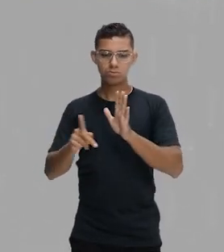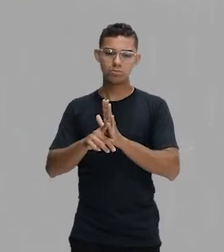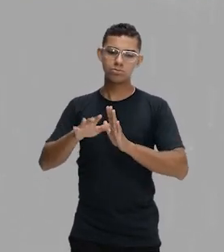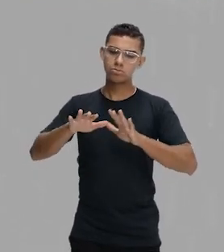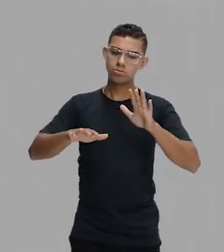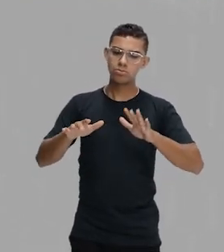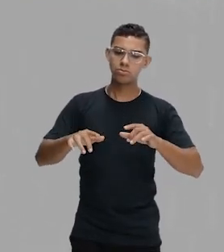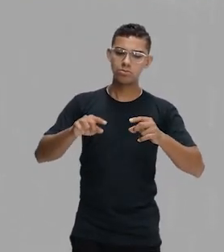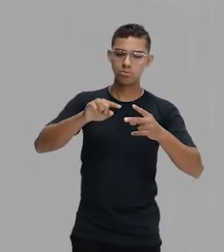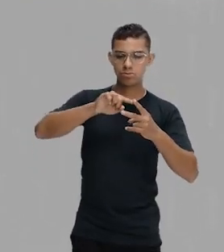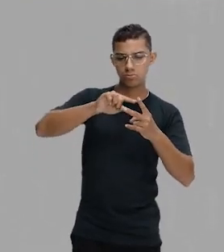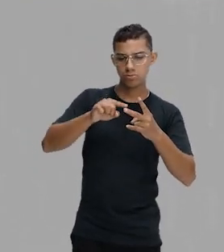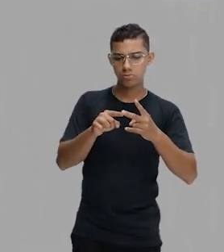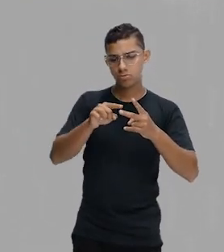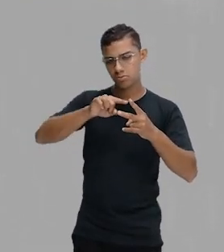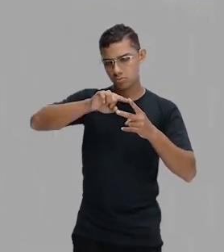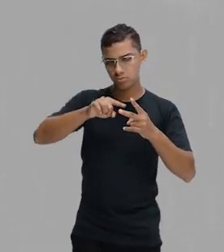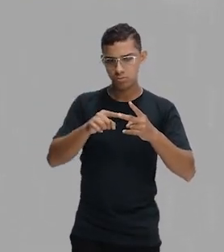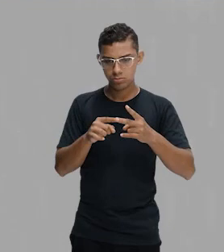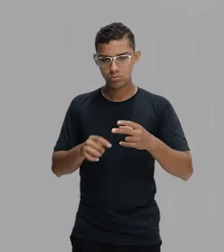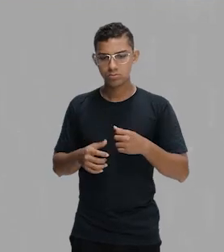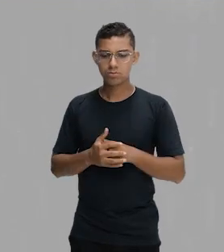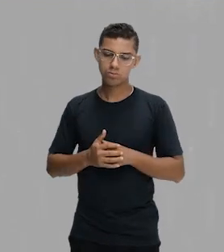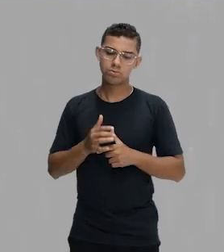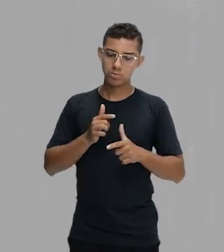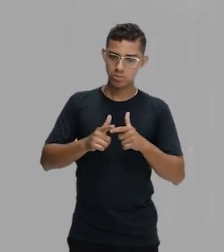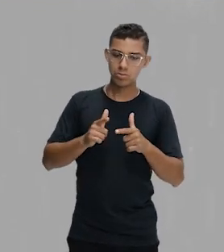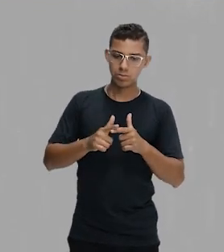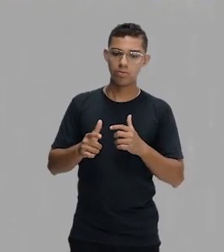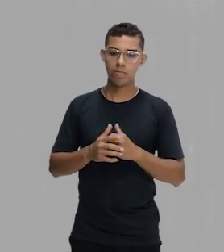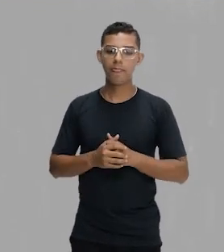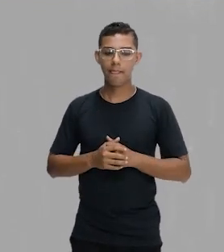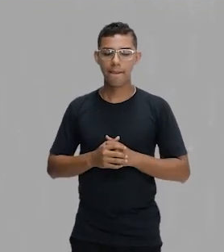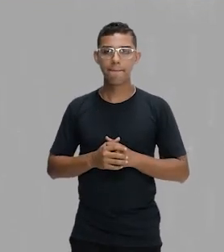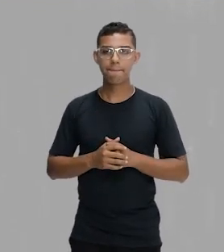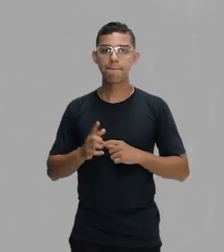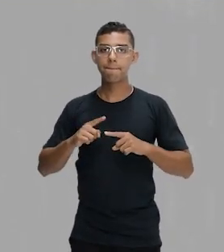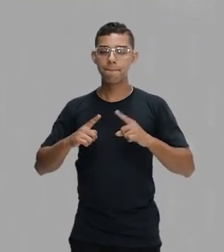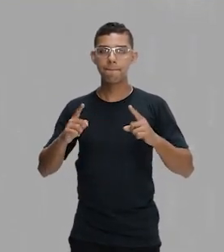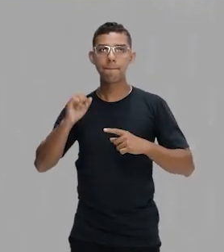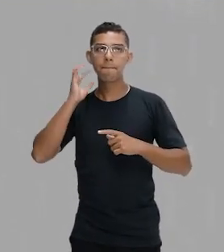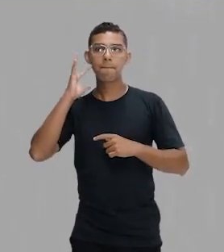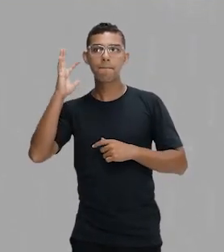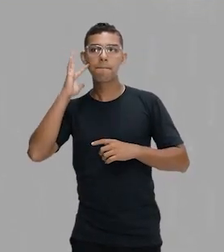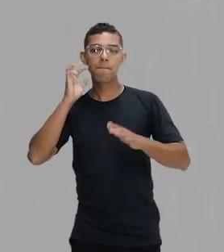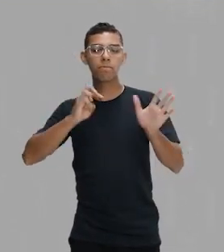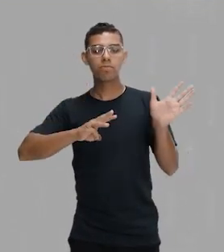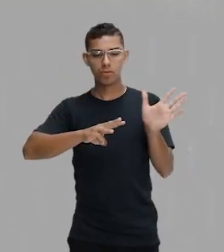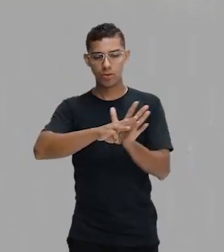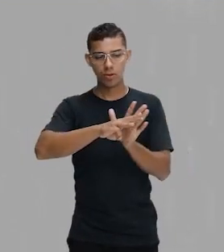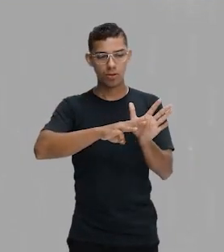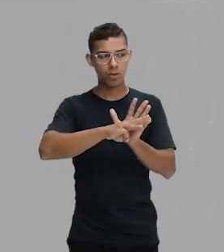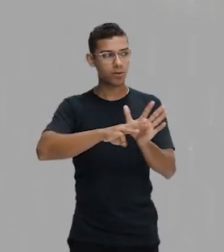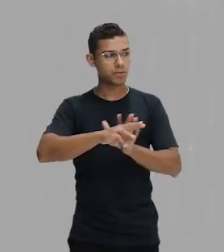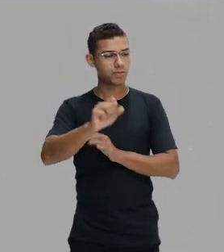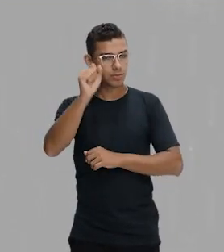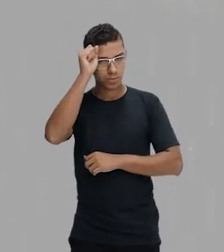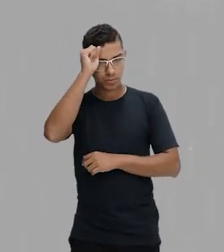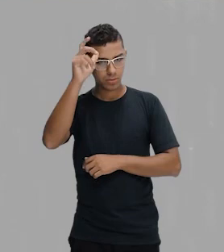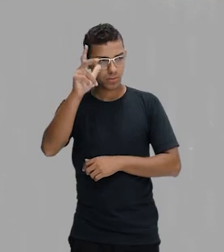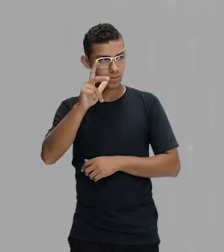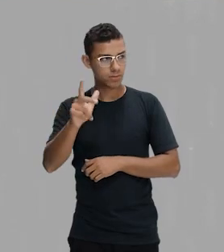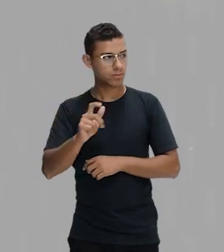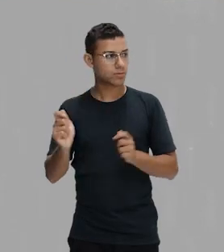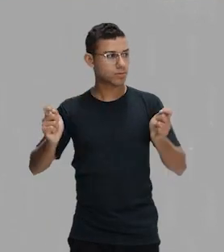ângulo. Certo? Então, isso aí que foi o problema. Mas a didática que ele utilizou para chegar a